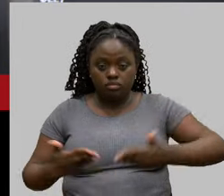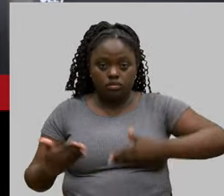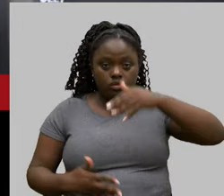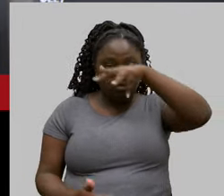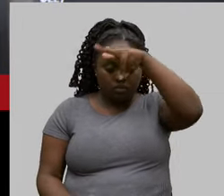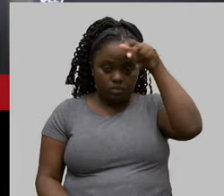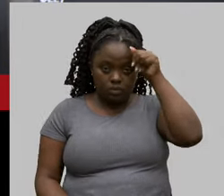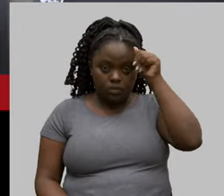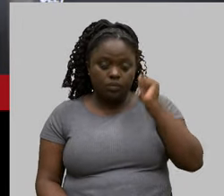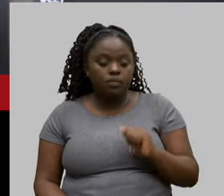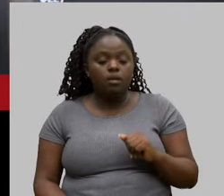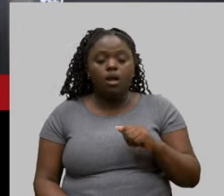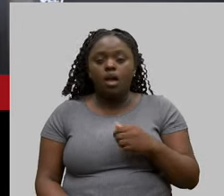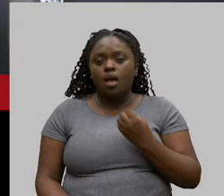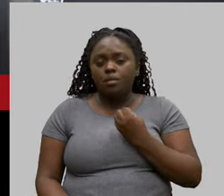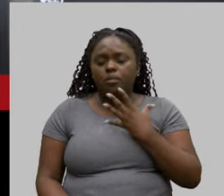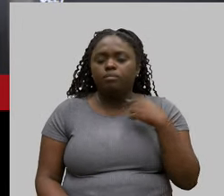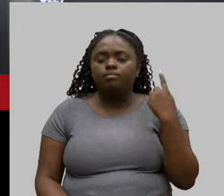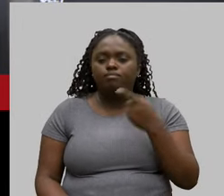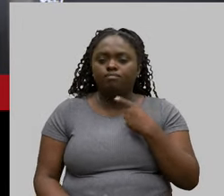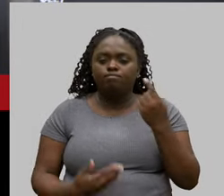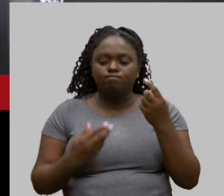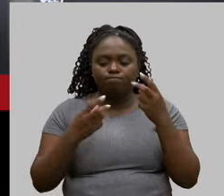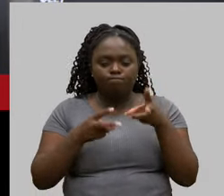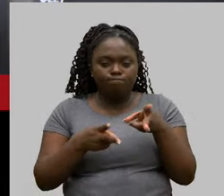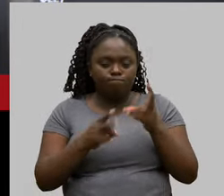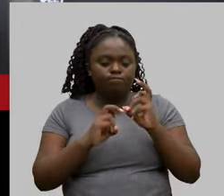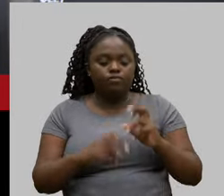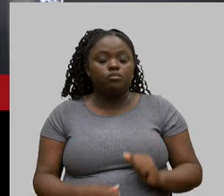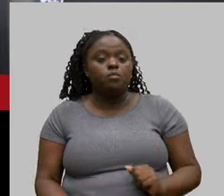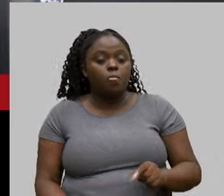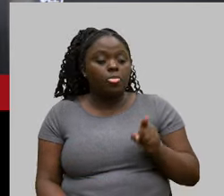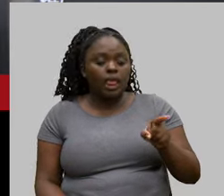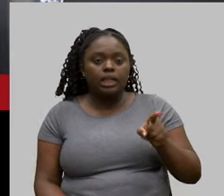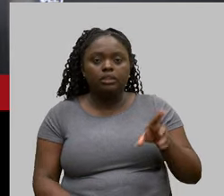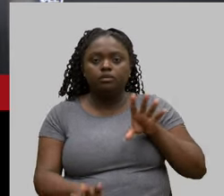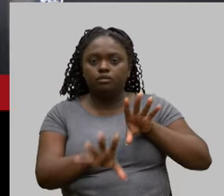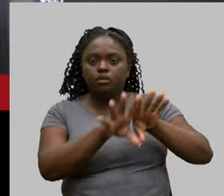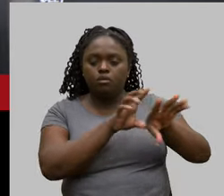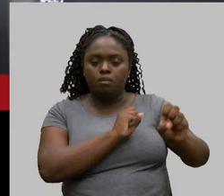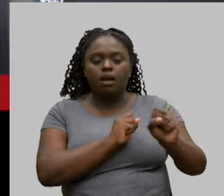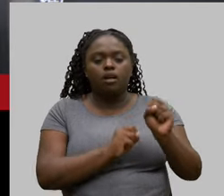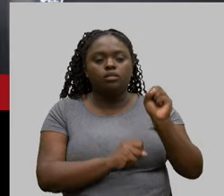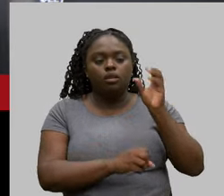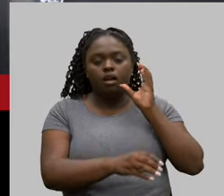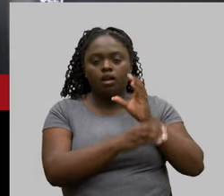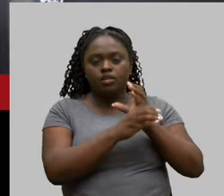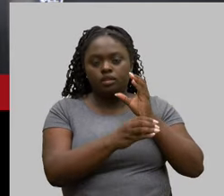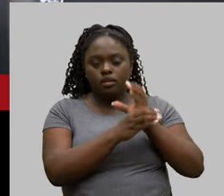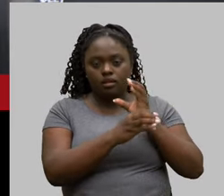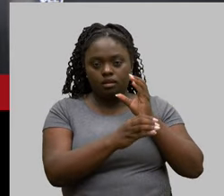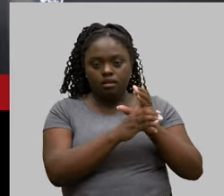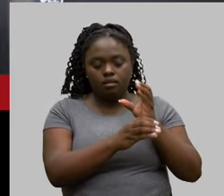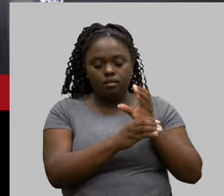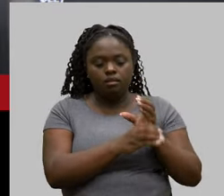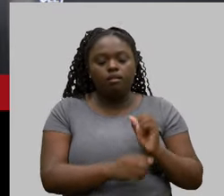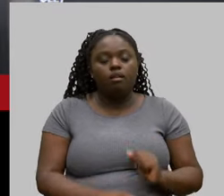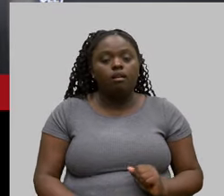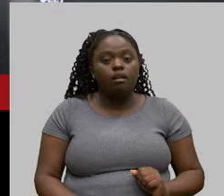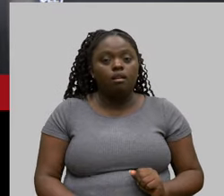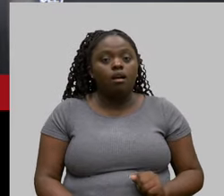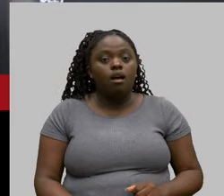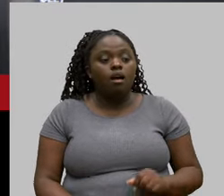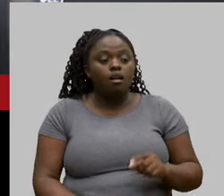o que que é uma relação pactual ele formado então em engenharia foi convidado a